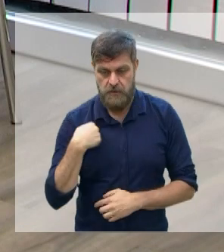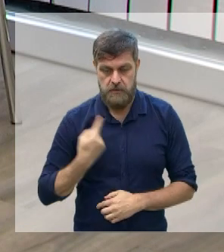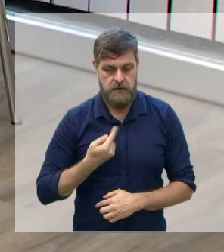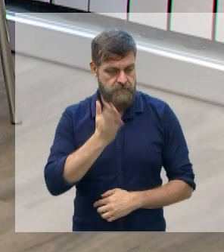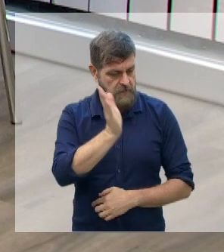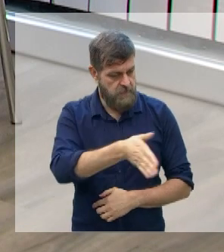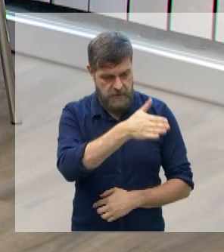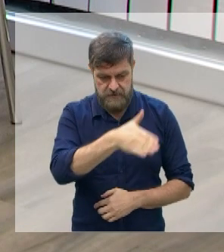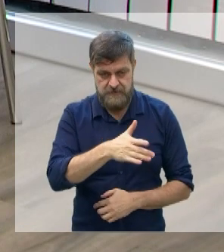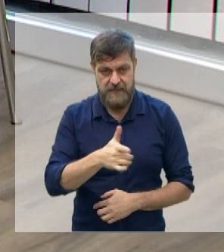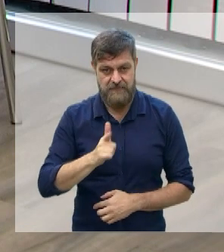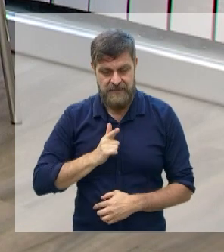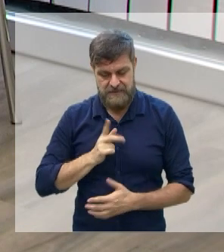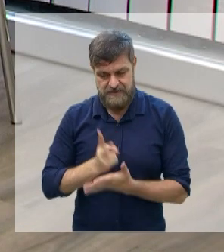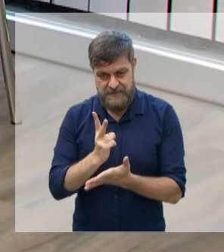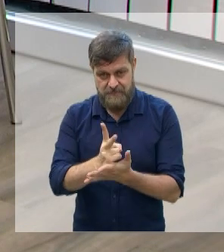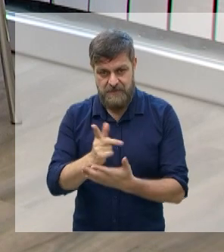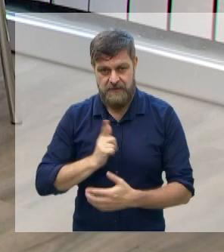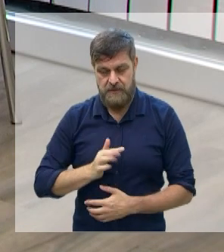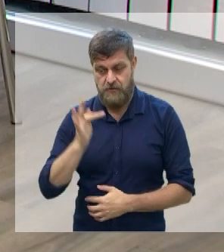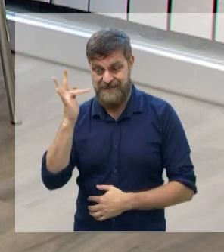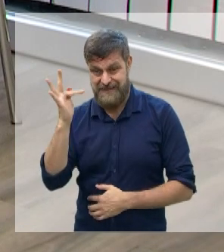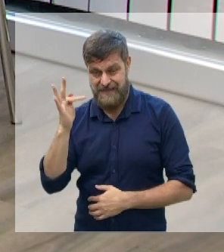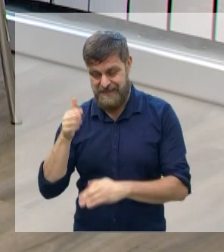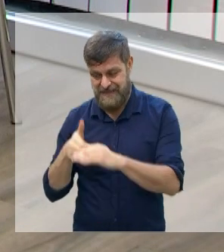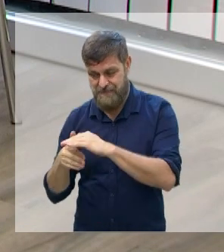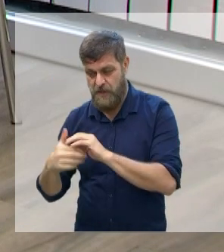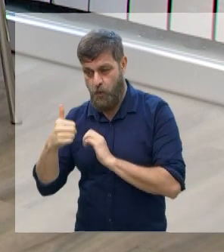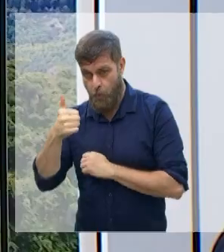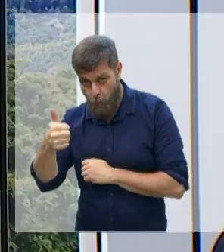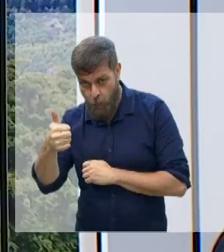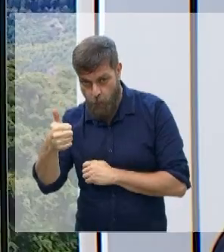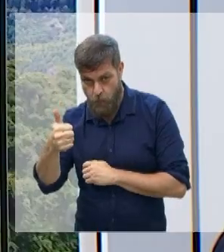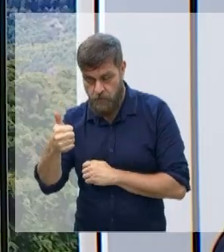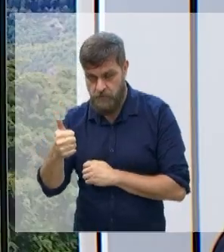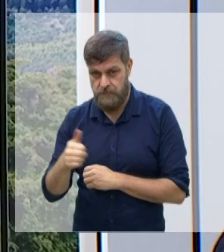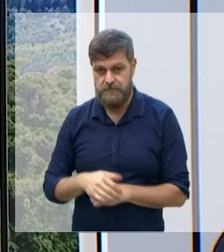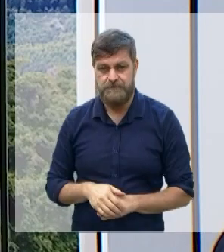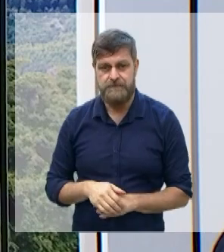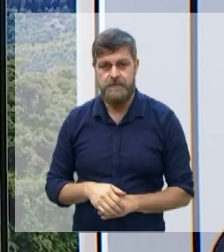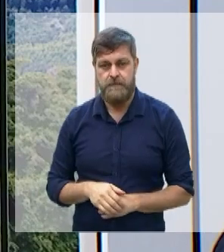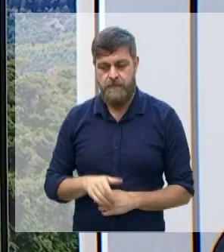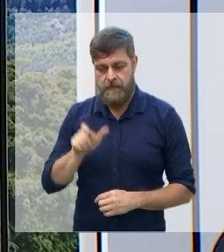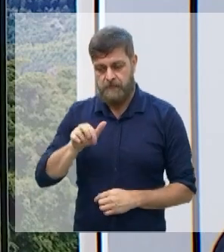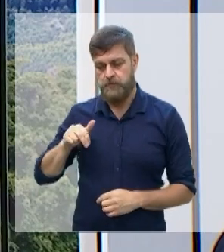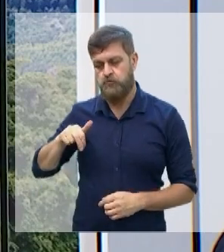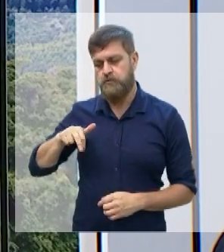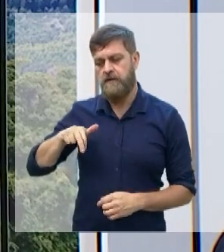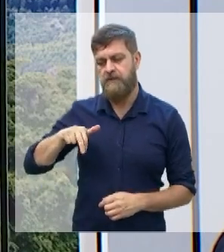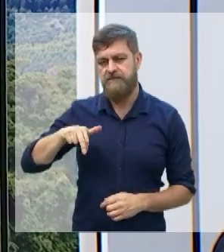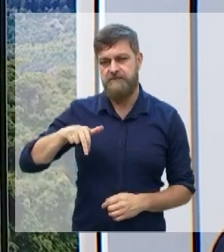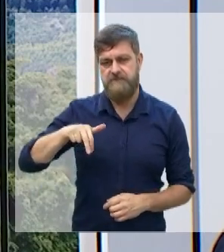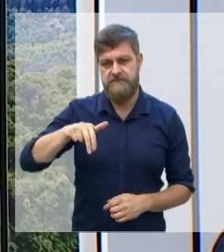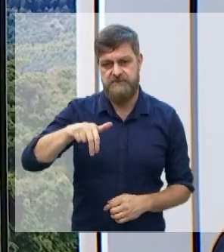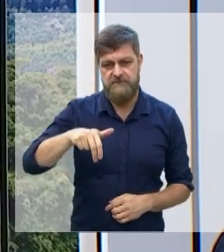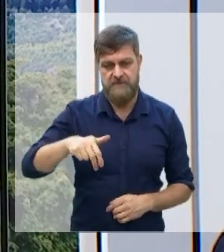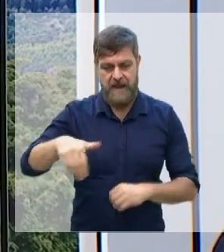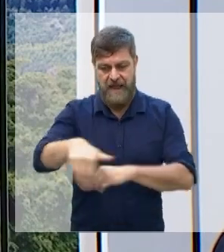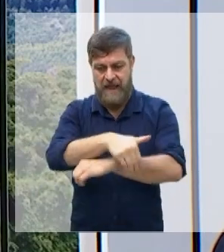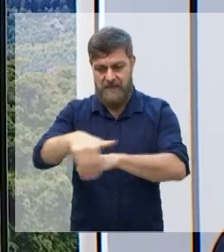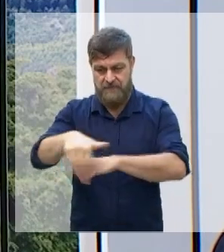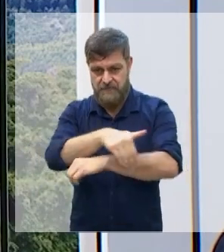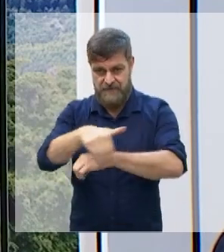desativar ele vai ficar sônia no terminal existente que é o do lado de quem vai em direção à andrade neves